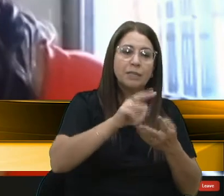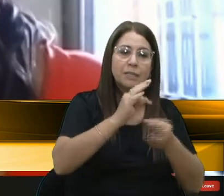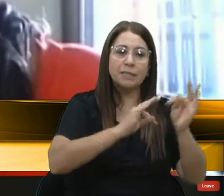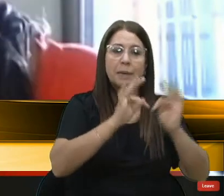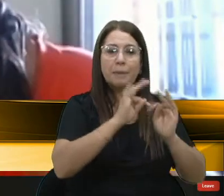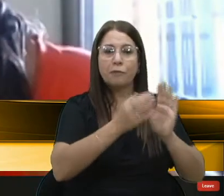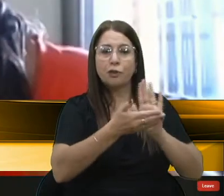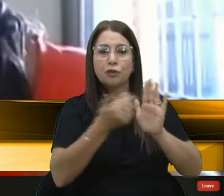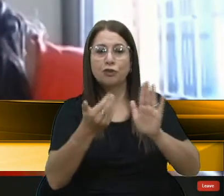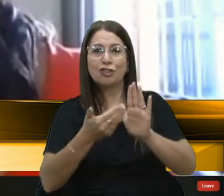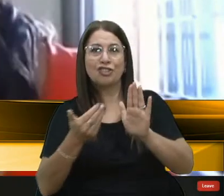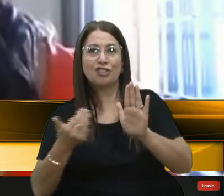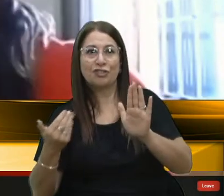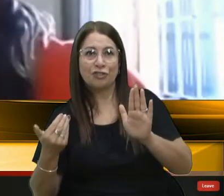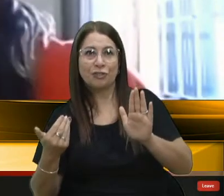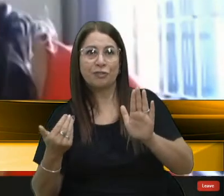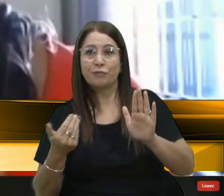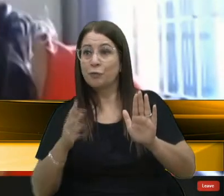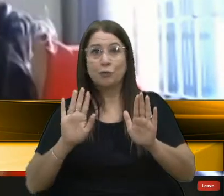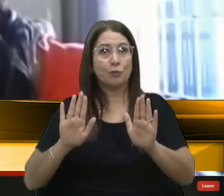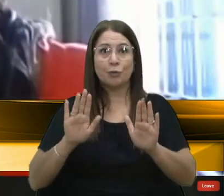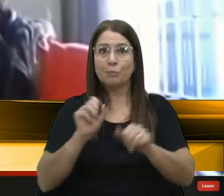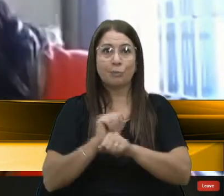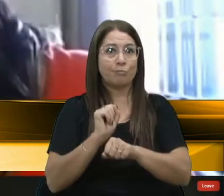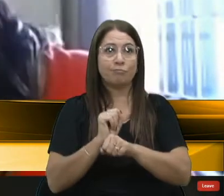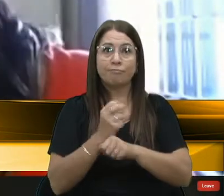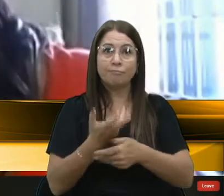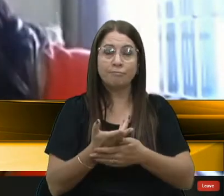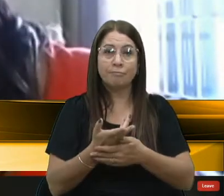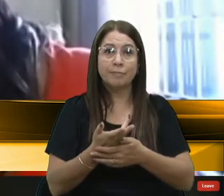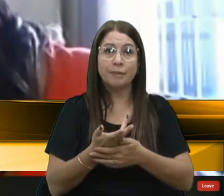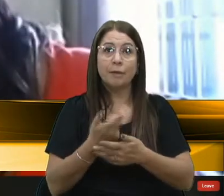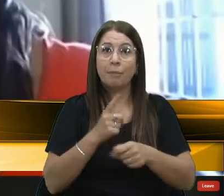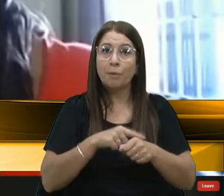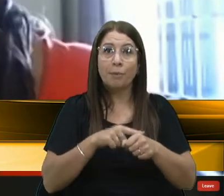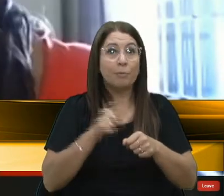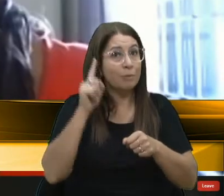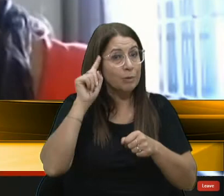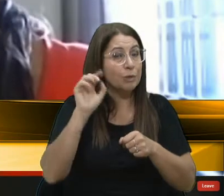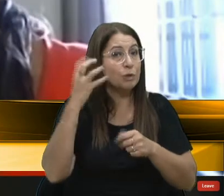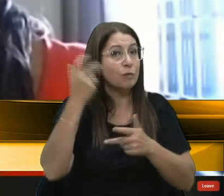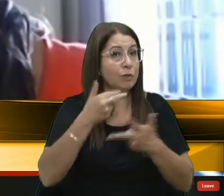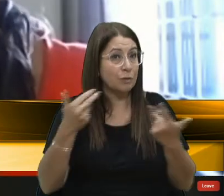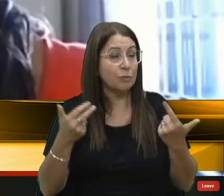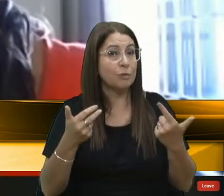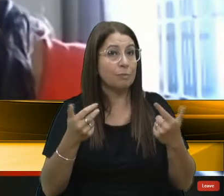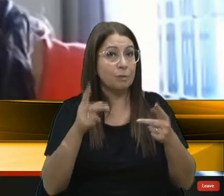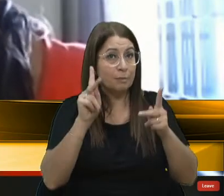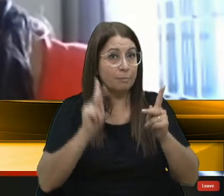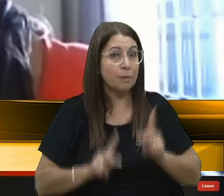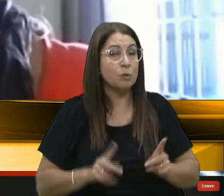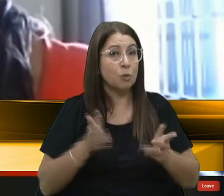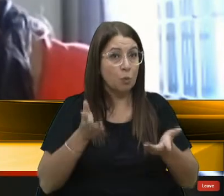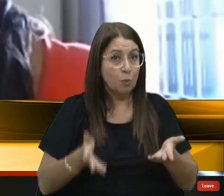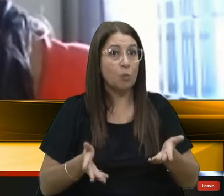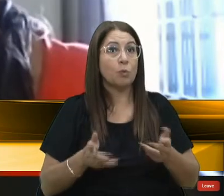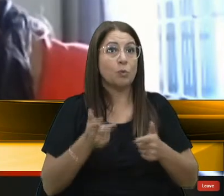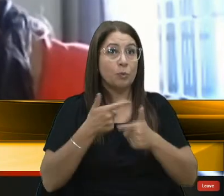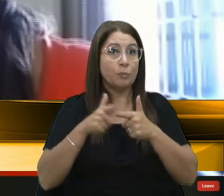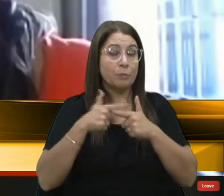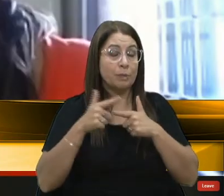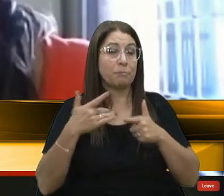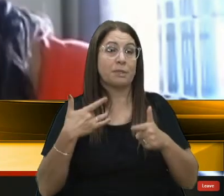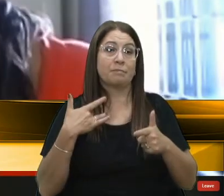trás, ficou tudo represado, né? Então, provavelmente em uma hora a gente vai ter que resolver essa situação, porque essas pessoas hoje estão com problemas de